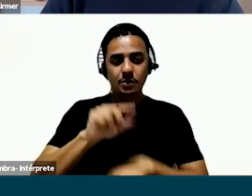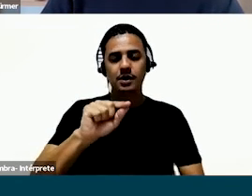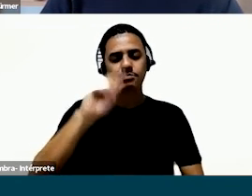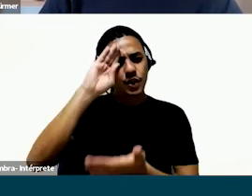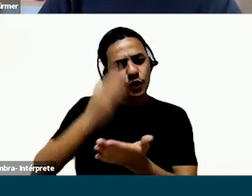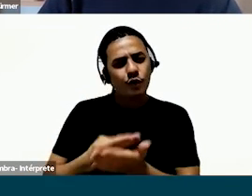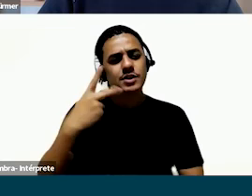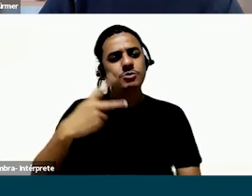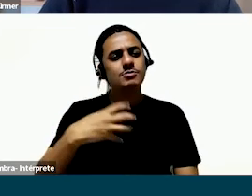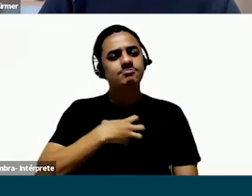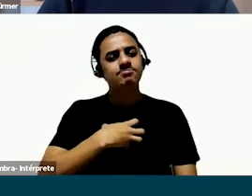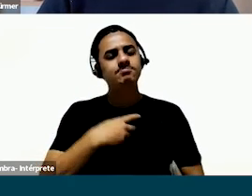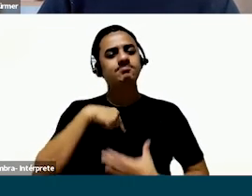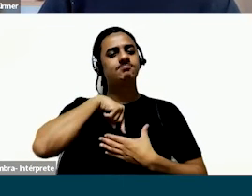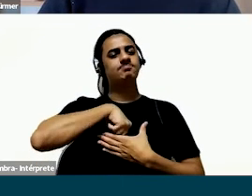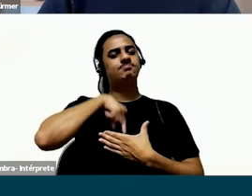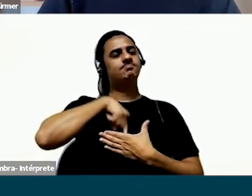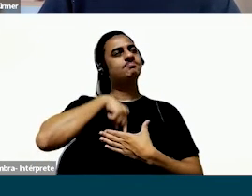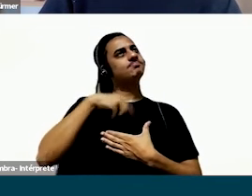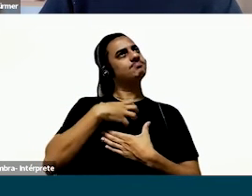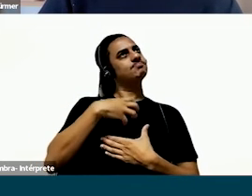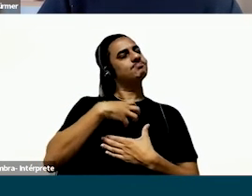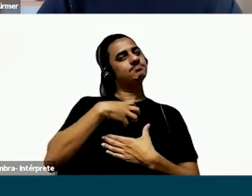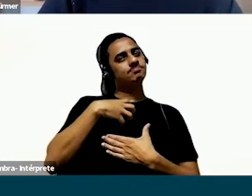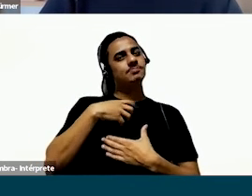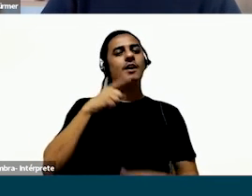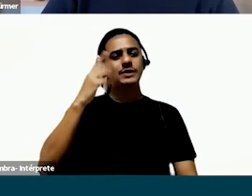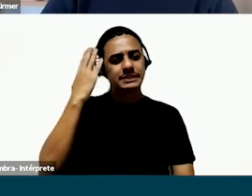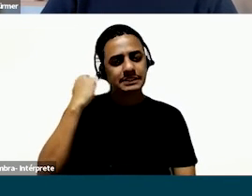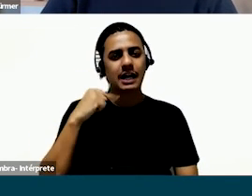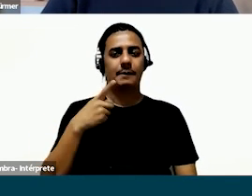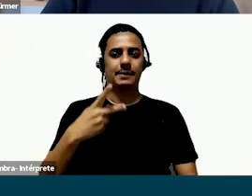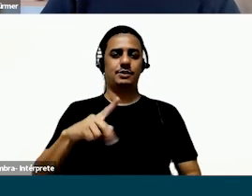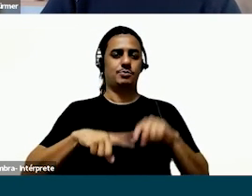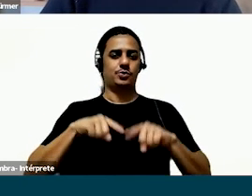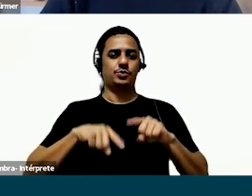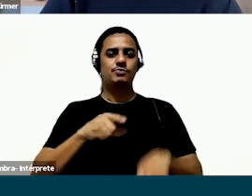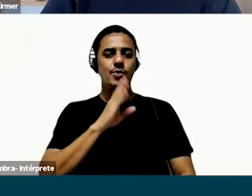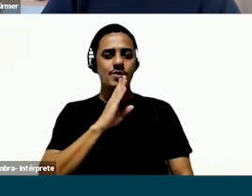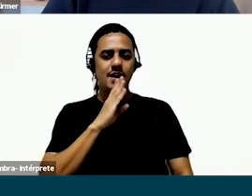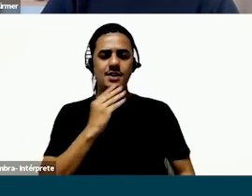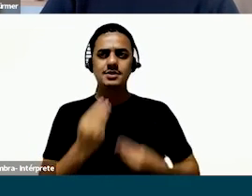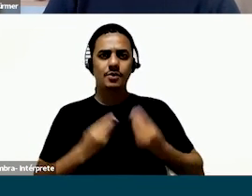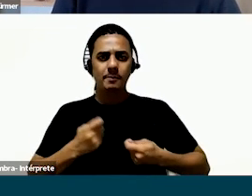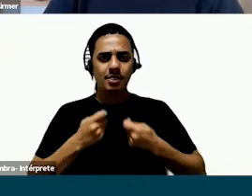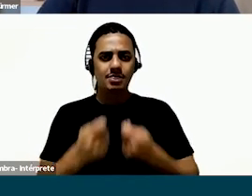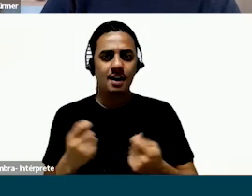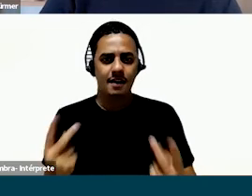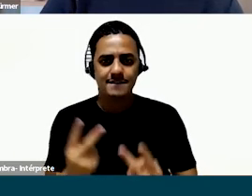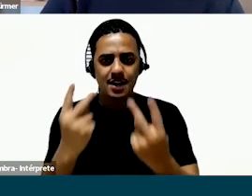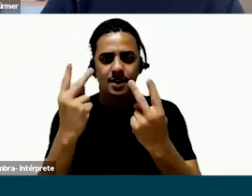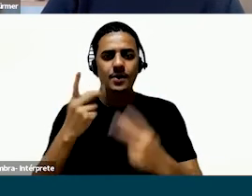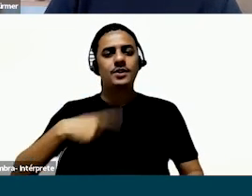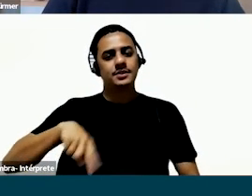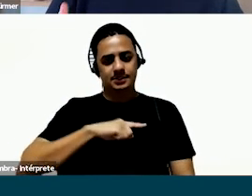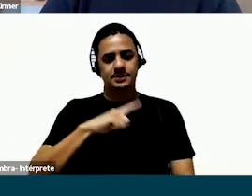A primeira dica aqui é confiar na sua própria intuição. A gente tem a visão do nosso produto, a gente sabe qual a proposta de valor que ele tem e como é que a gente entrega